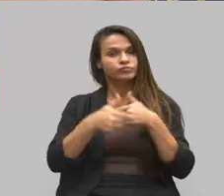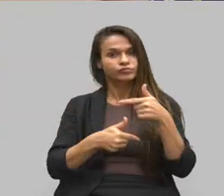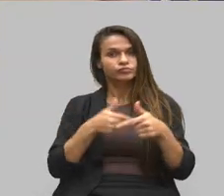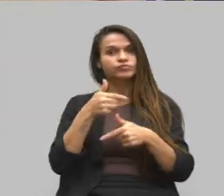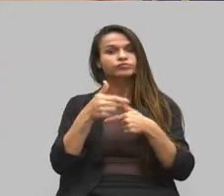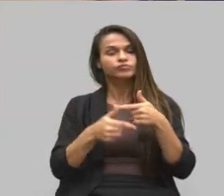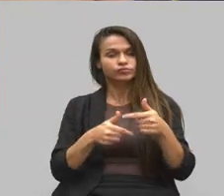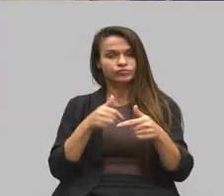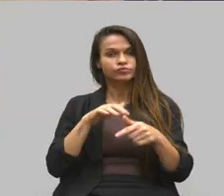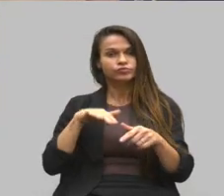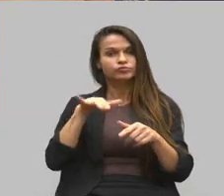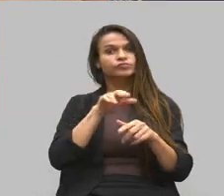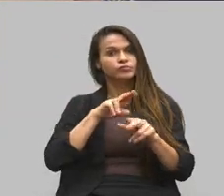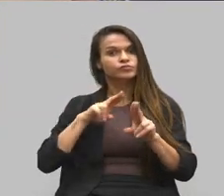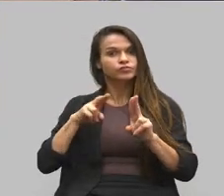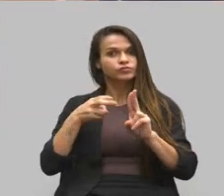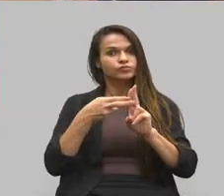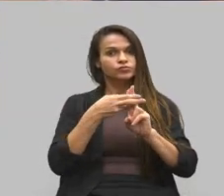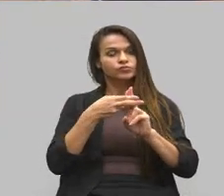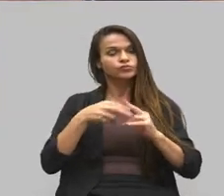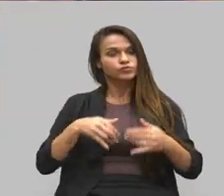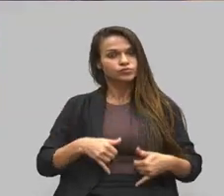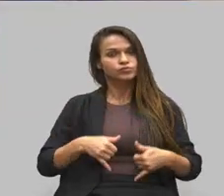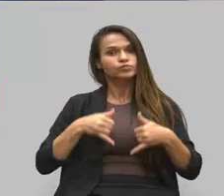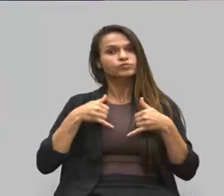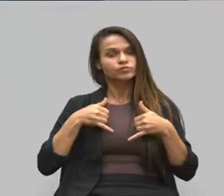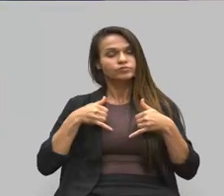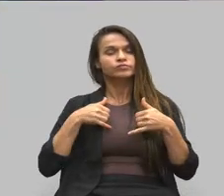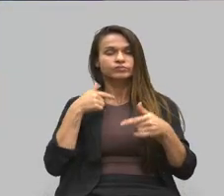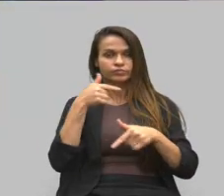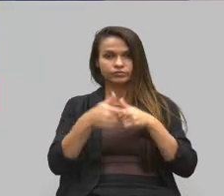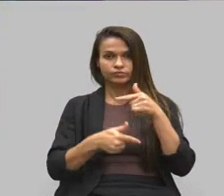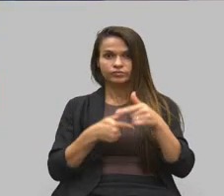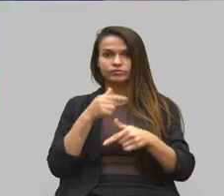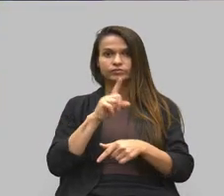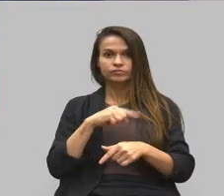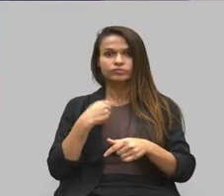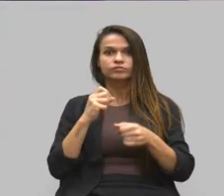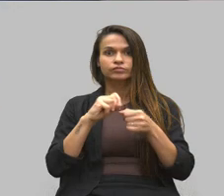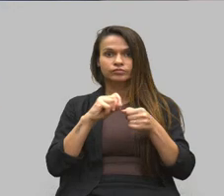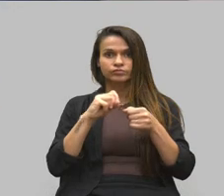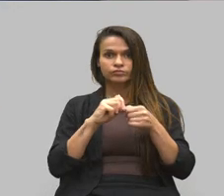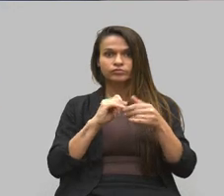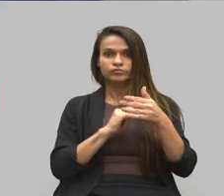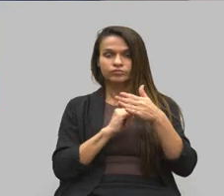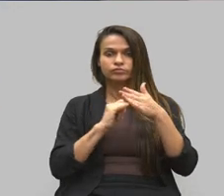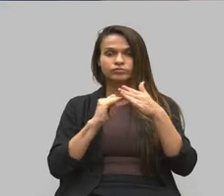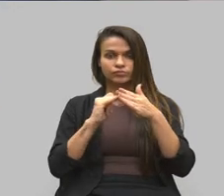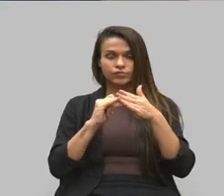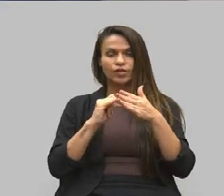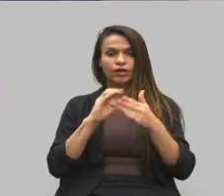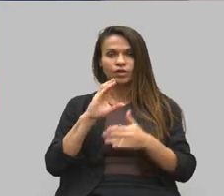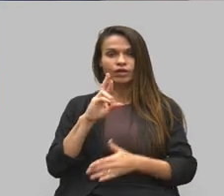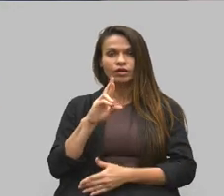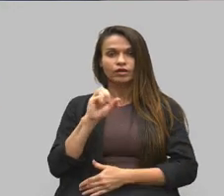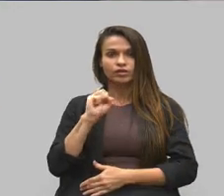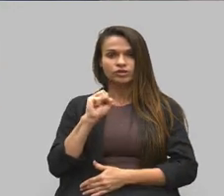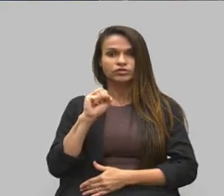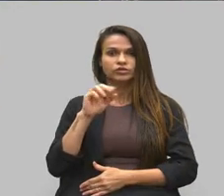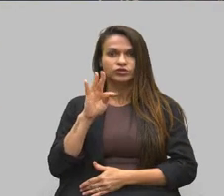temos muito orgulho do trabalho que fazemos na Fundação Cristiano Varela E